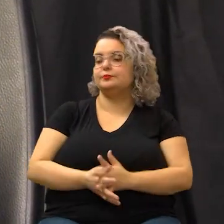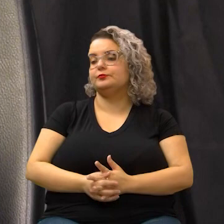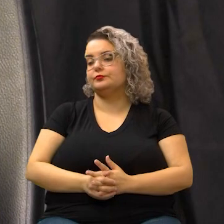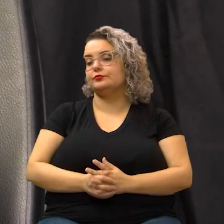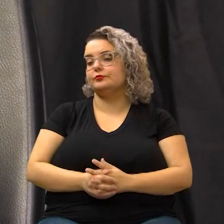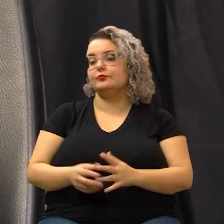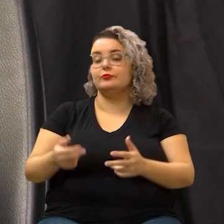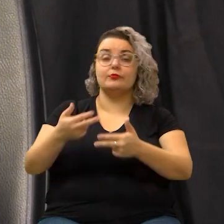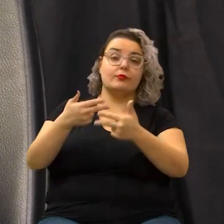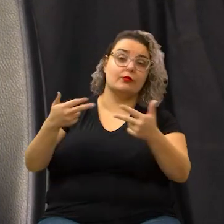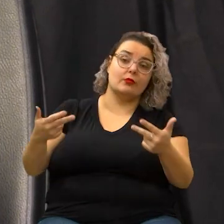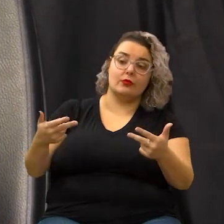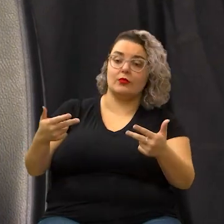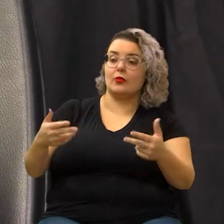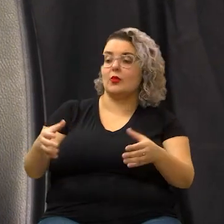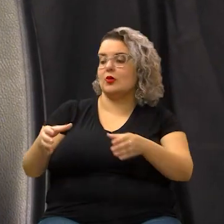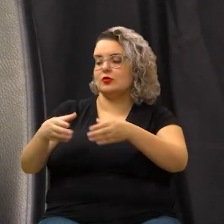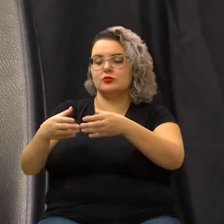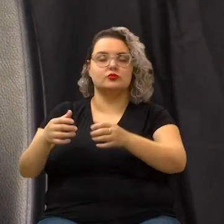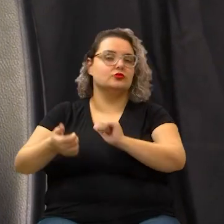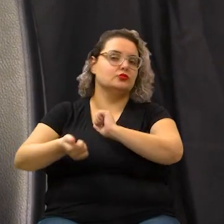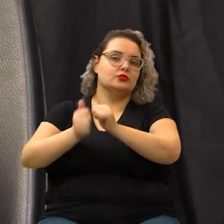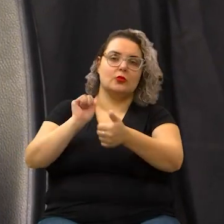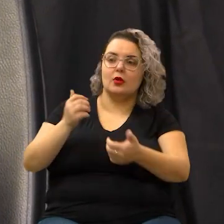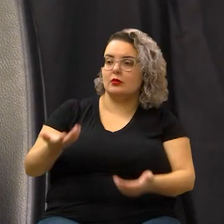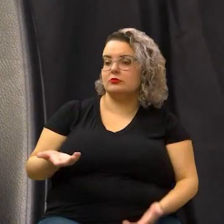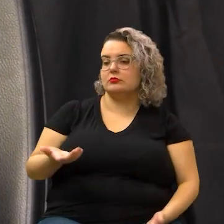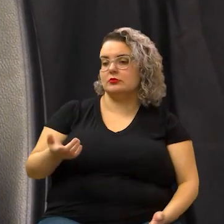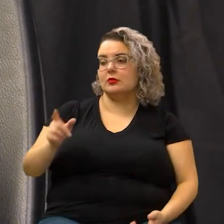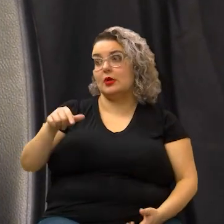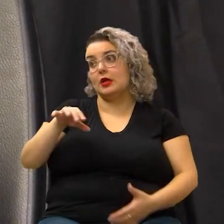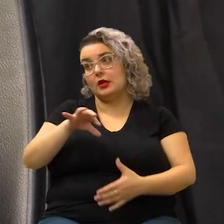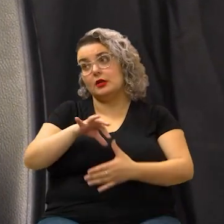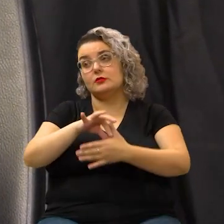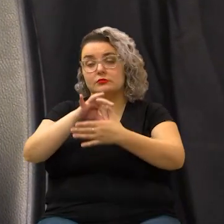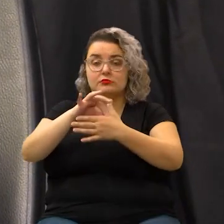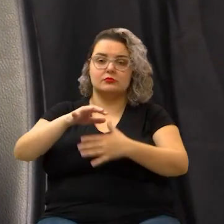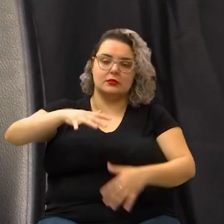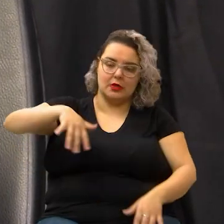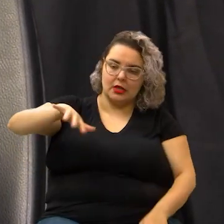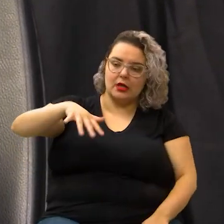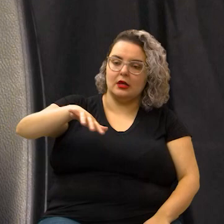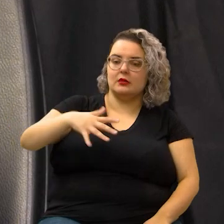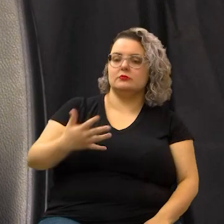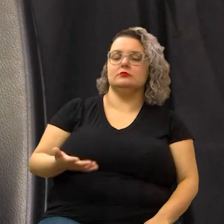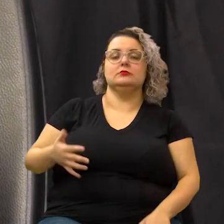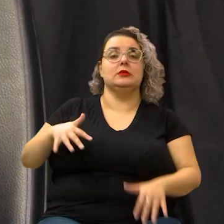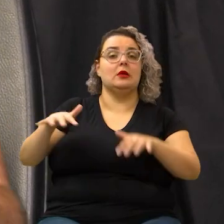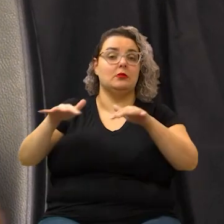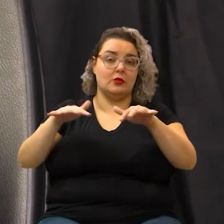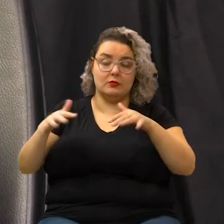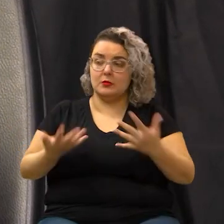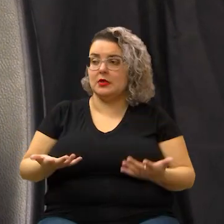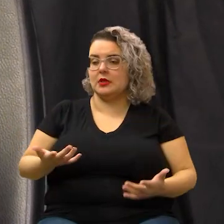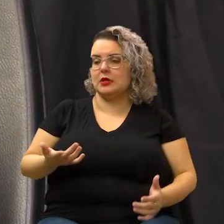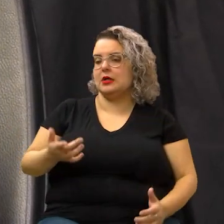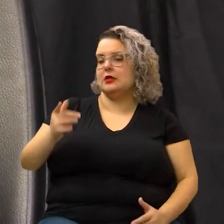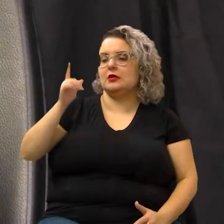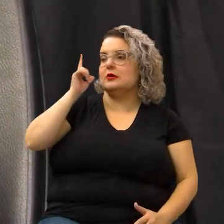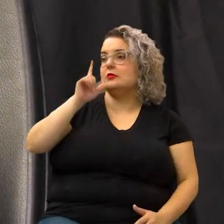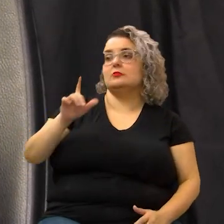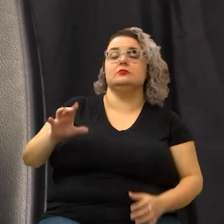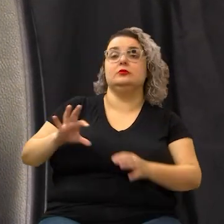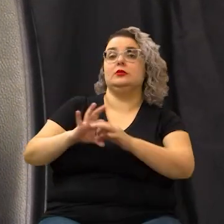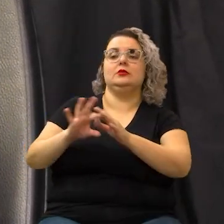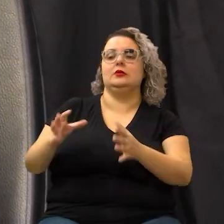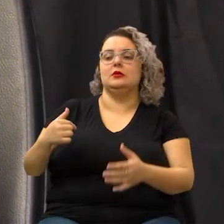eu que organizava as coisas do time, os jogos. Então era uma liderança ali da galera, dessa